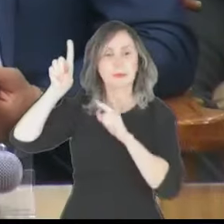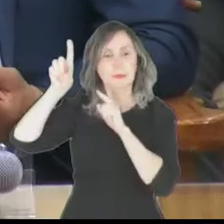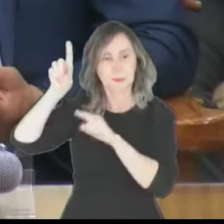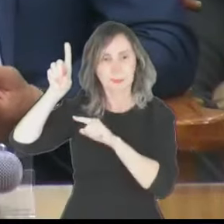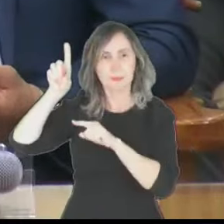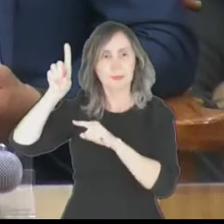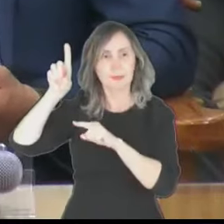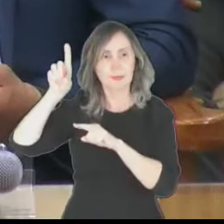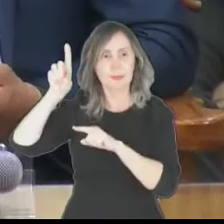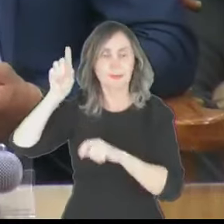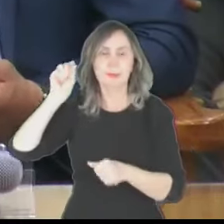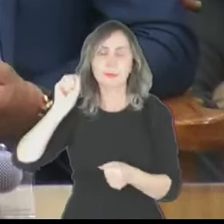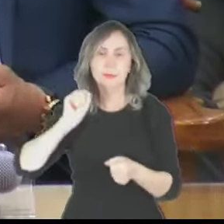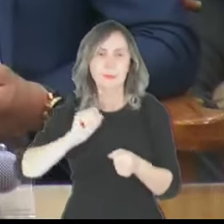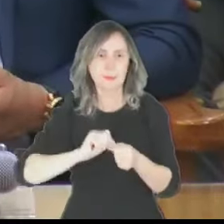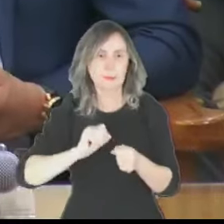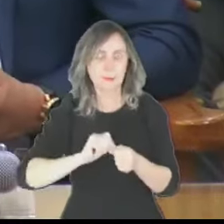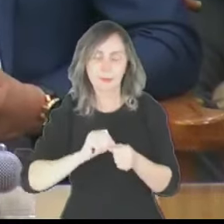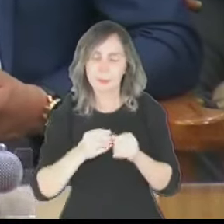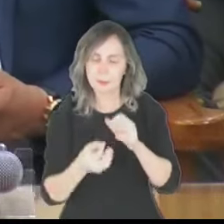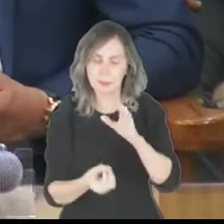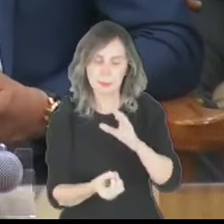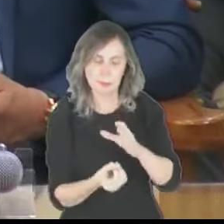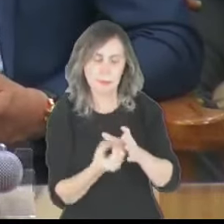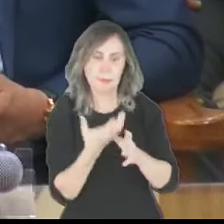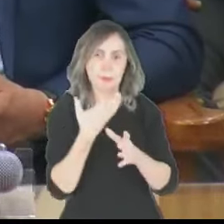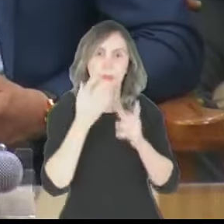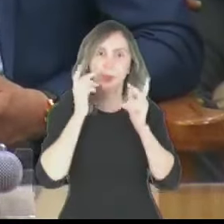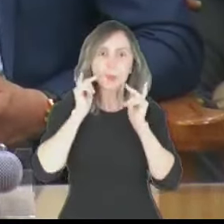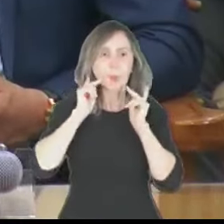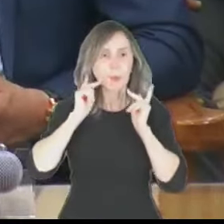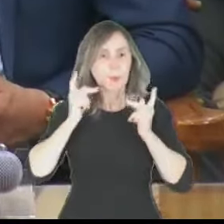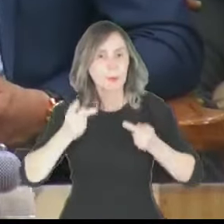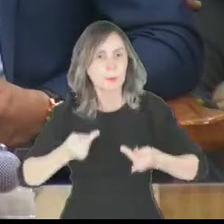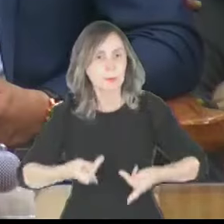fez o homem com o corpo.